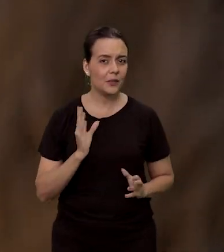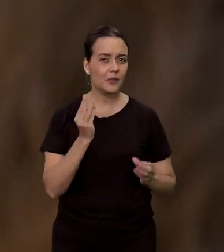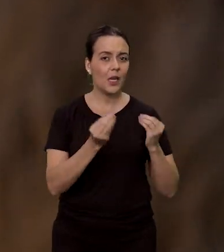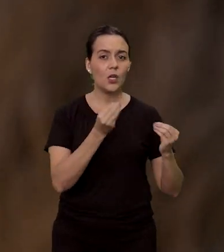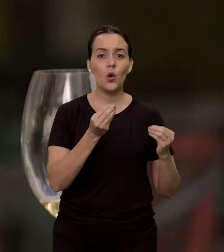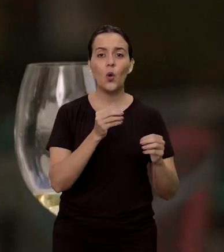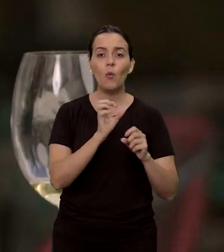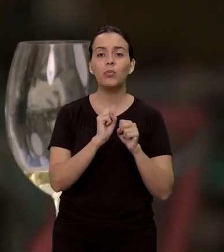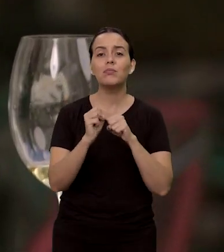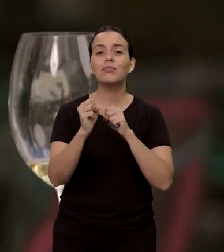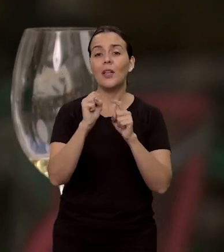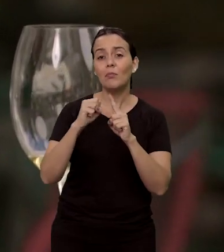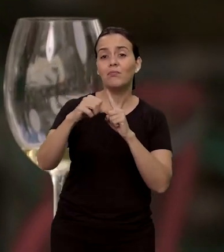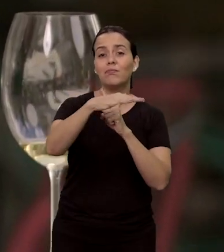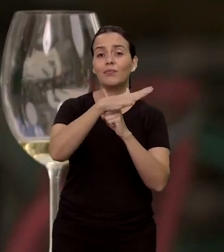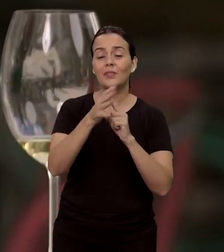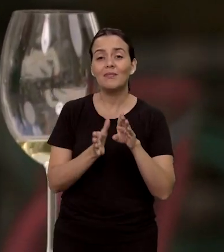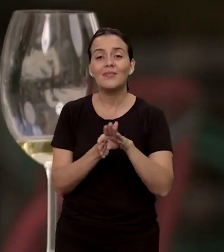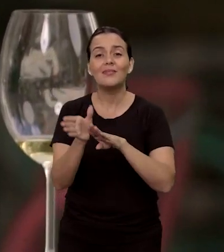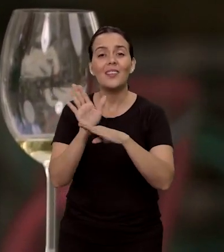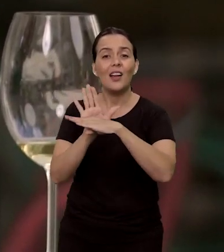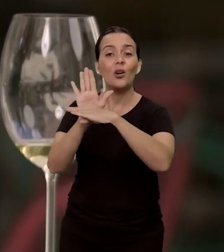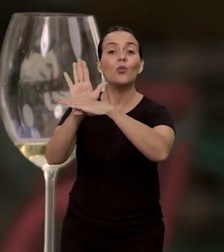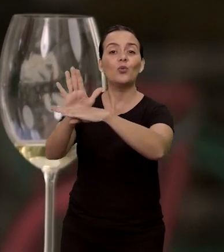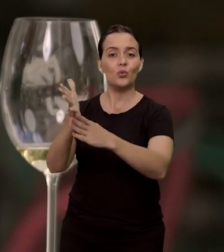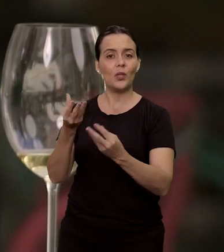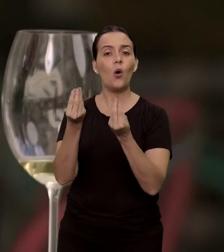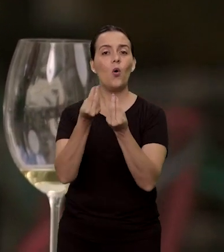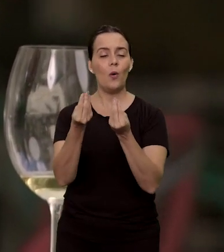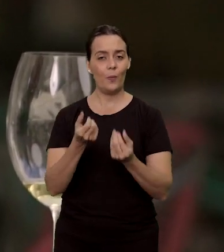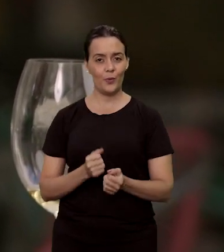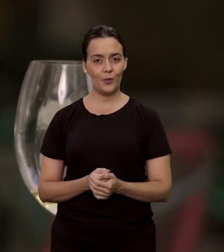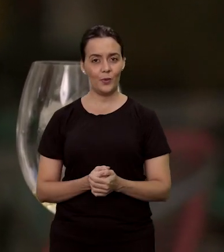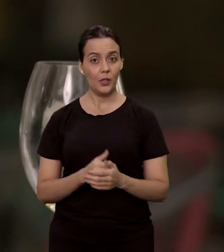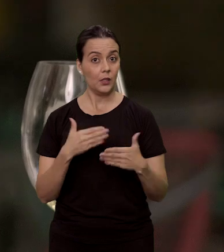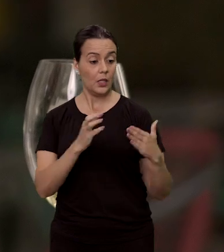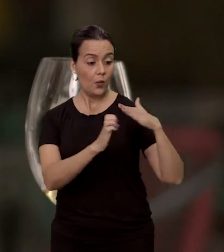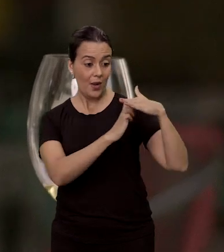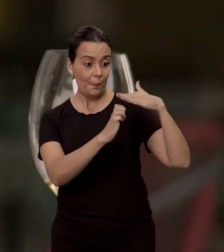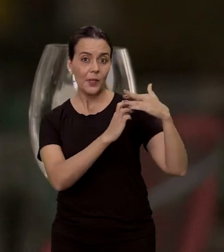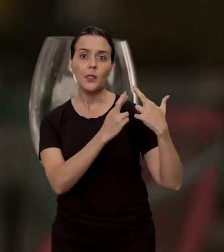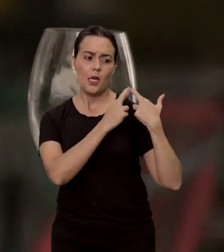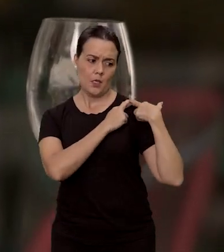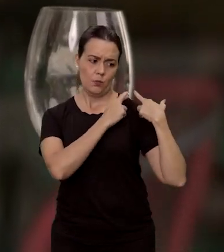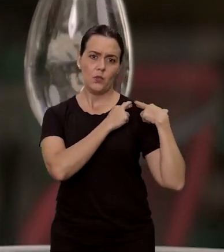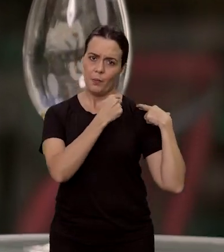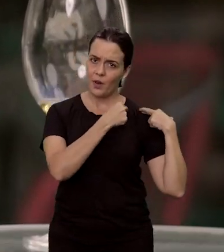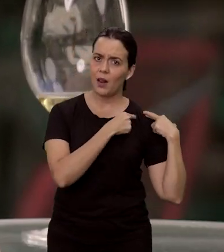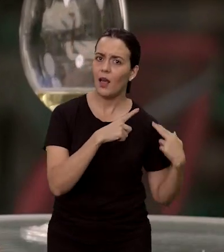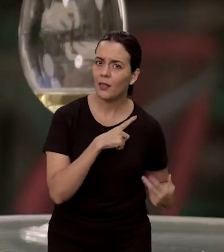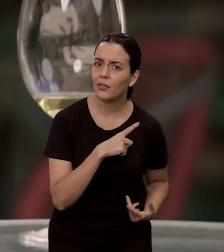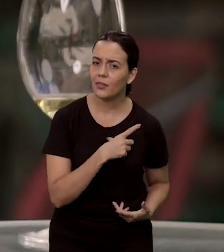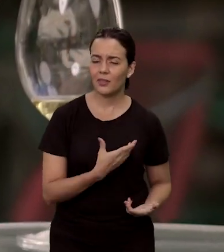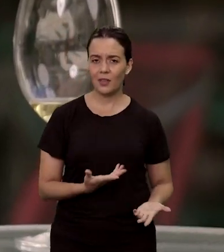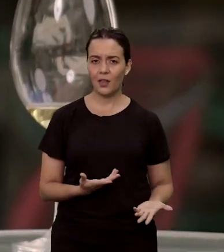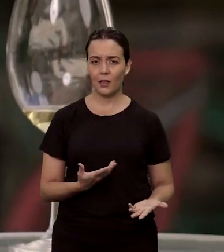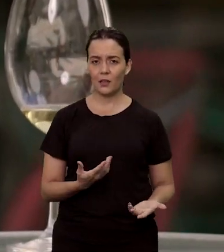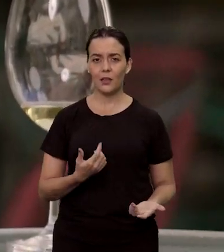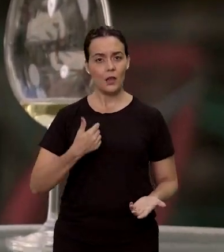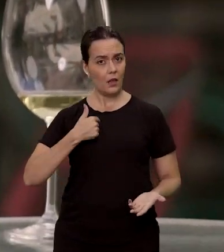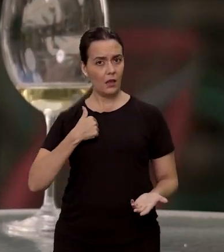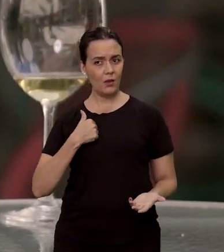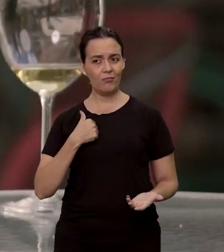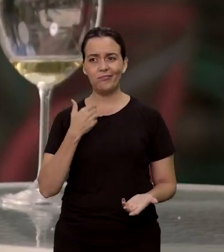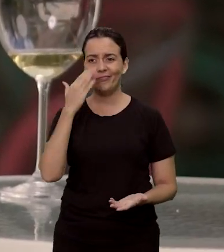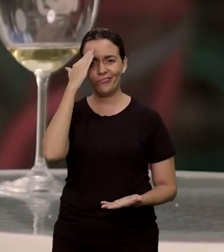filantropia, seja lá o que for. Então a responsabilidade da empresa eu acho que está em jogo. E eu não acredito nesta responsabilidade que